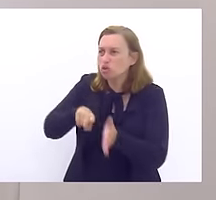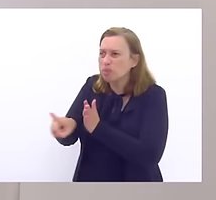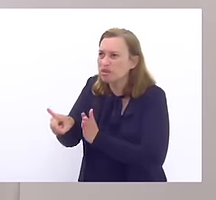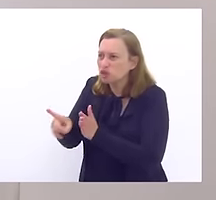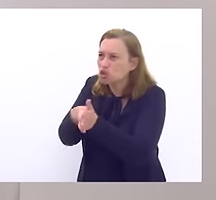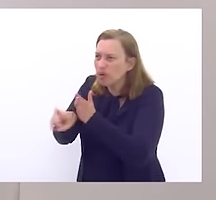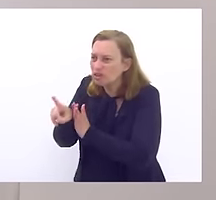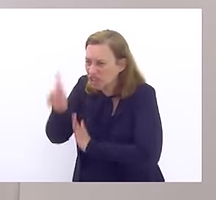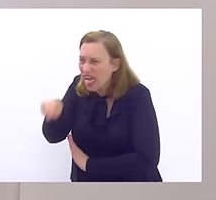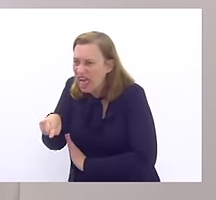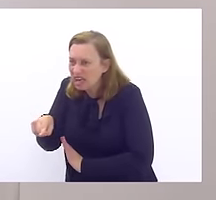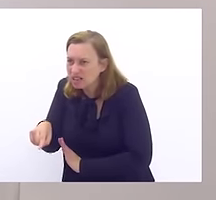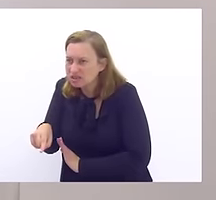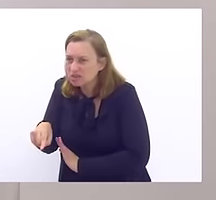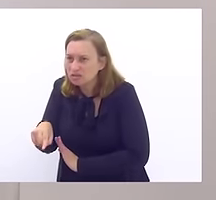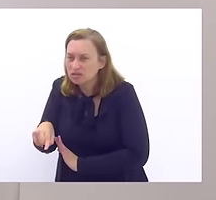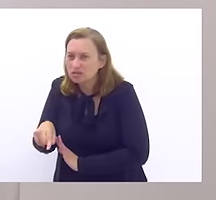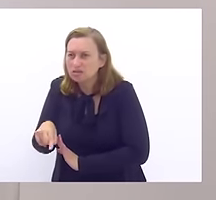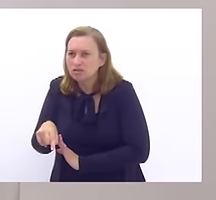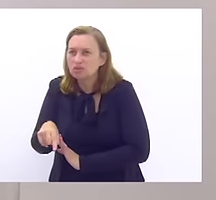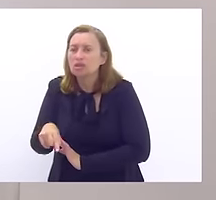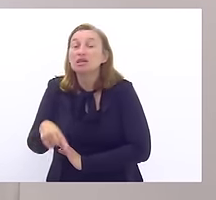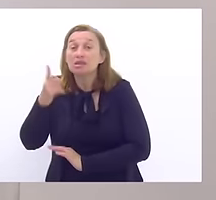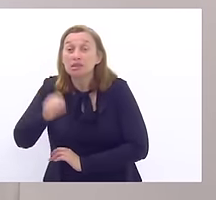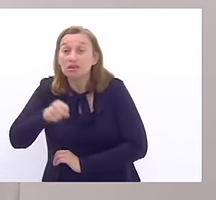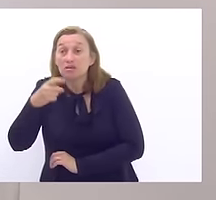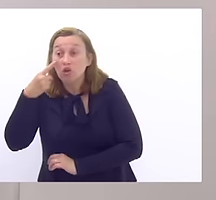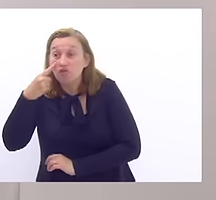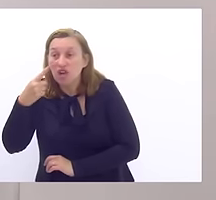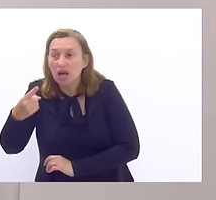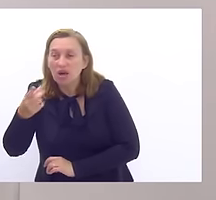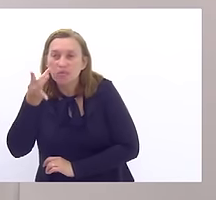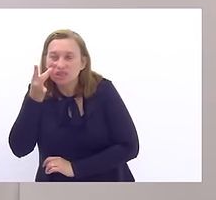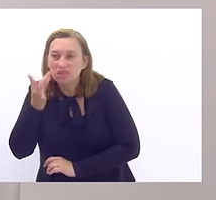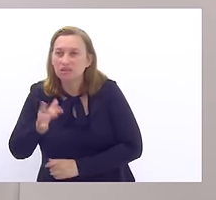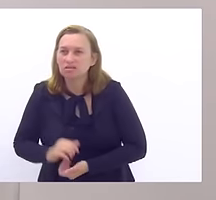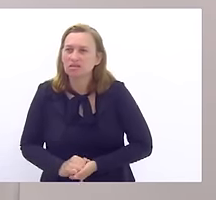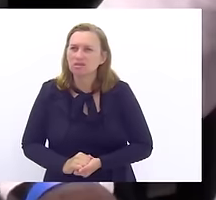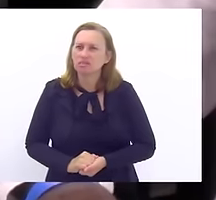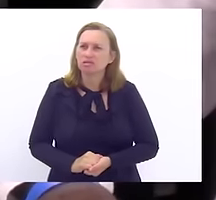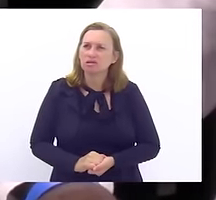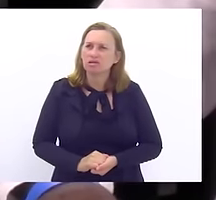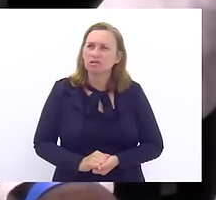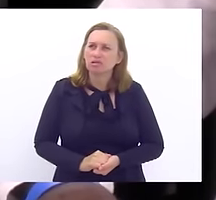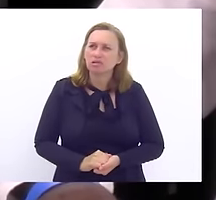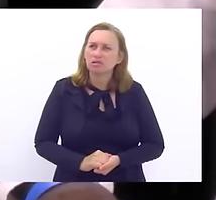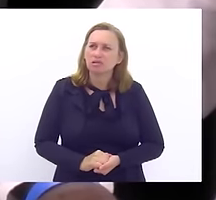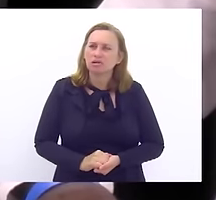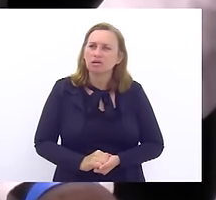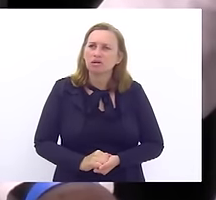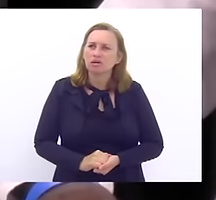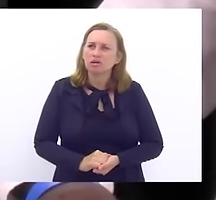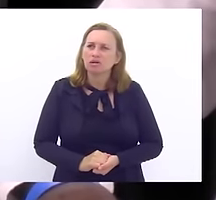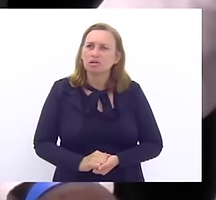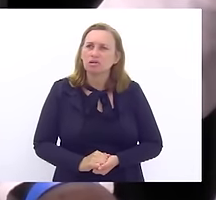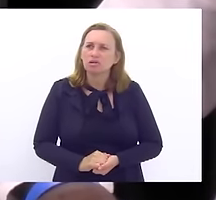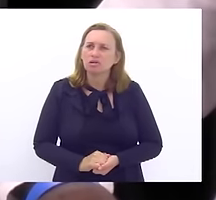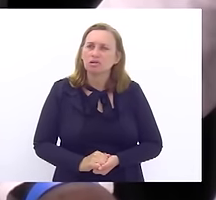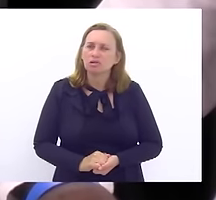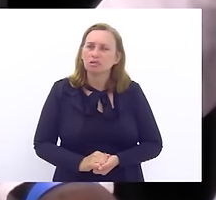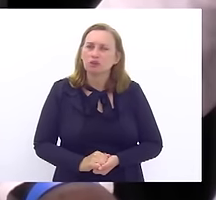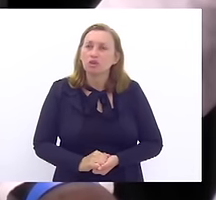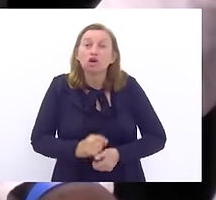eu tô lhe perguntando é isso verifiquei esse senhor e não reduziu a terra eu tô reduzir a termo eu faço